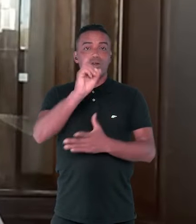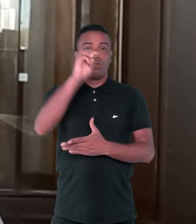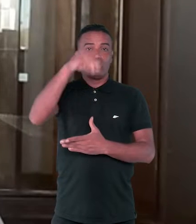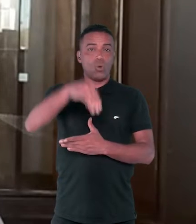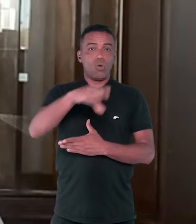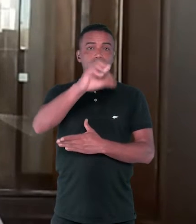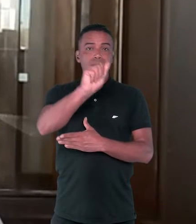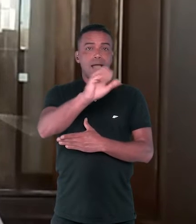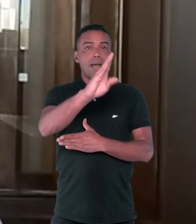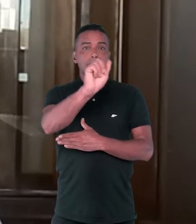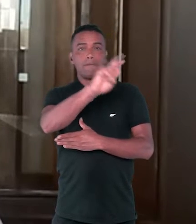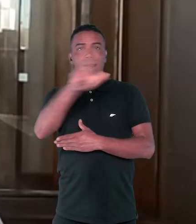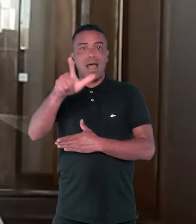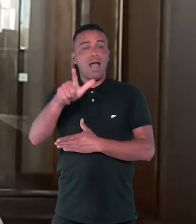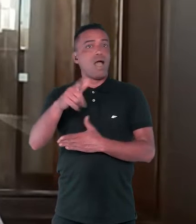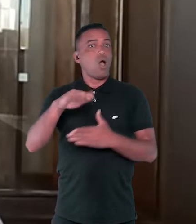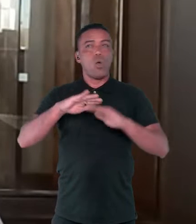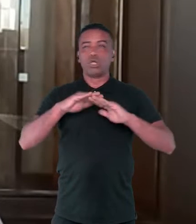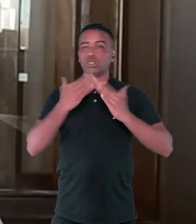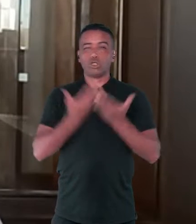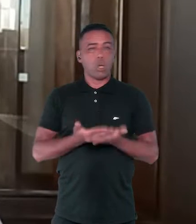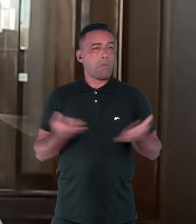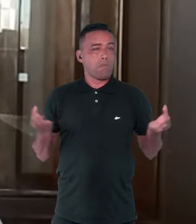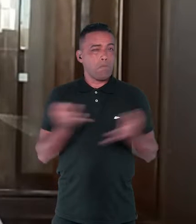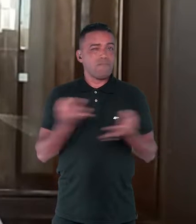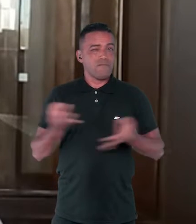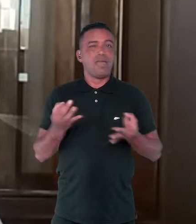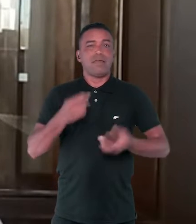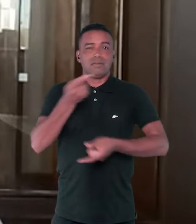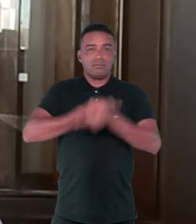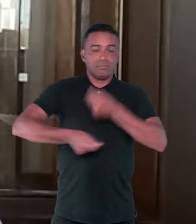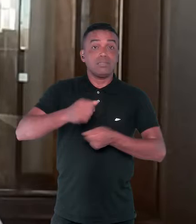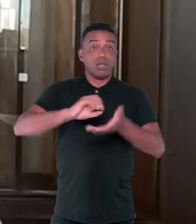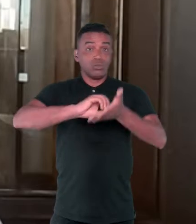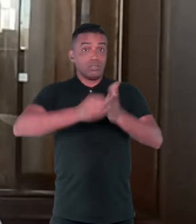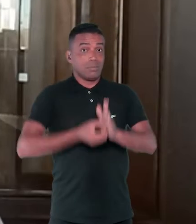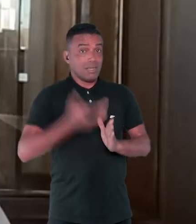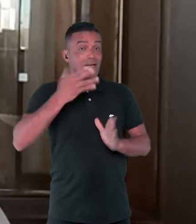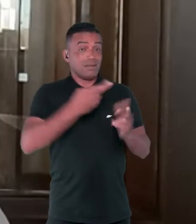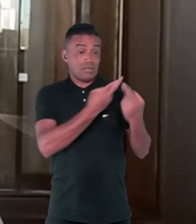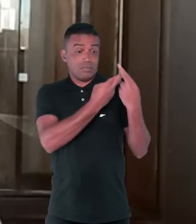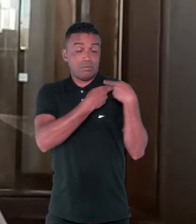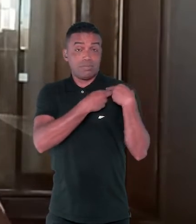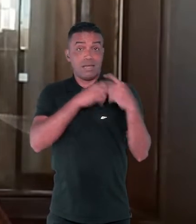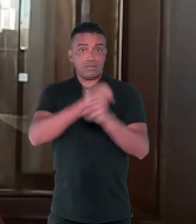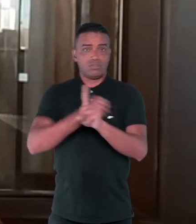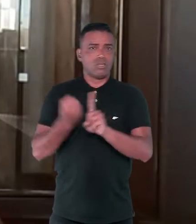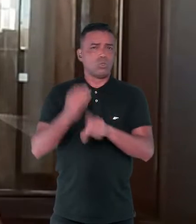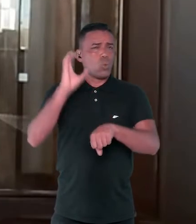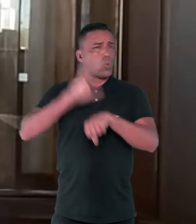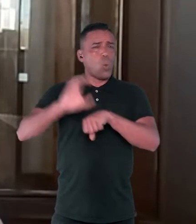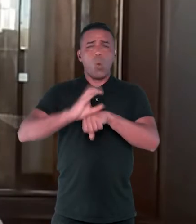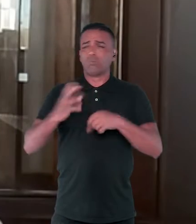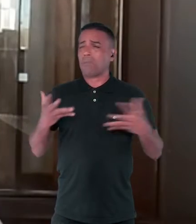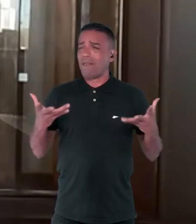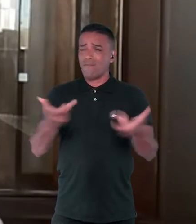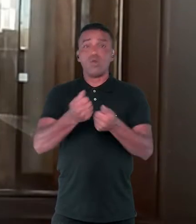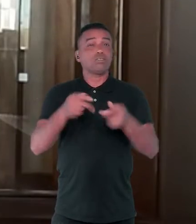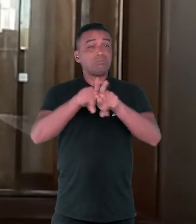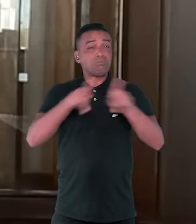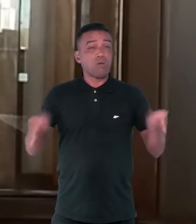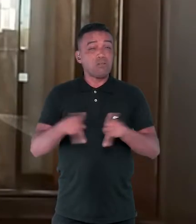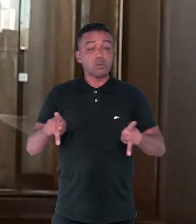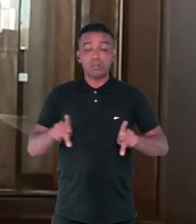maiores escolas de negócios do mundo, quando estudei sustentabilidade e responsabilidade social, um curso espetacular, só com